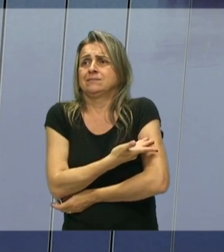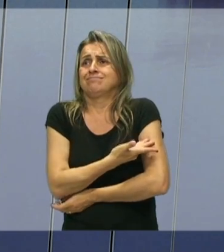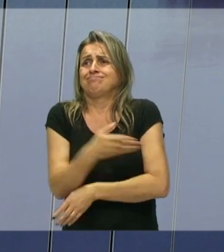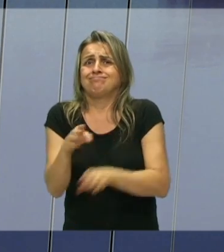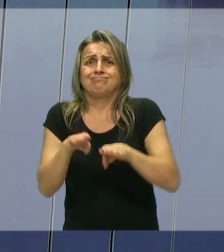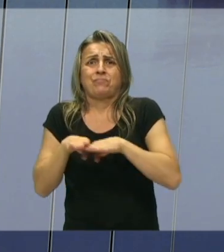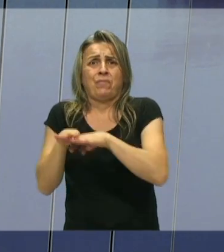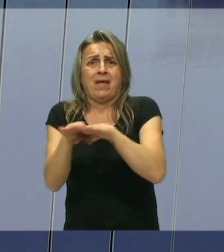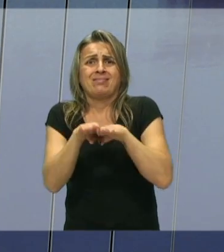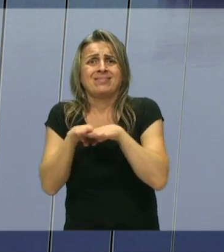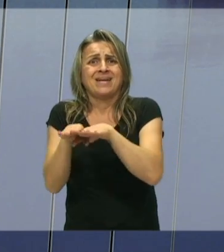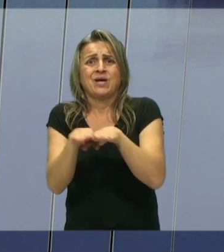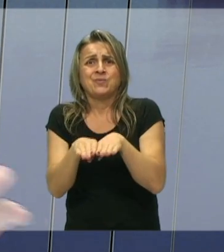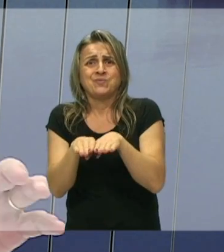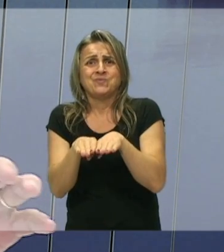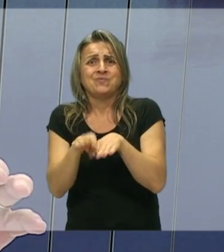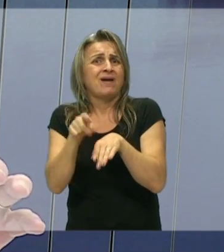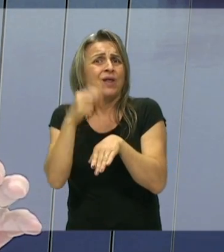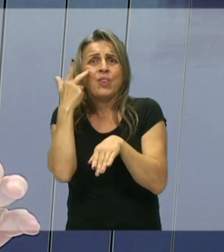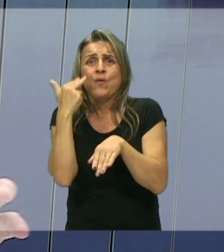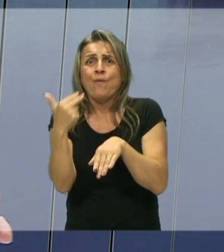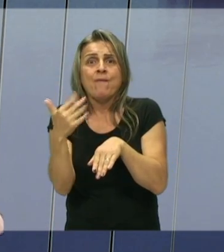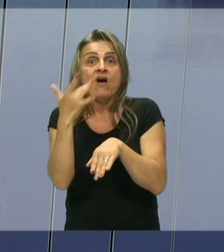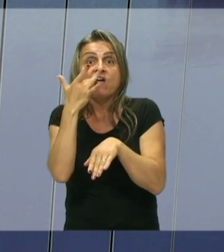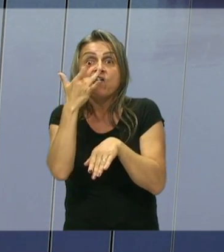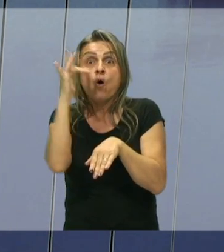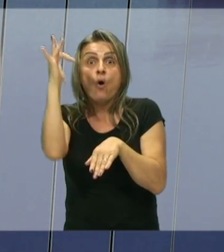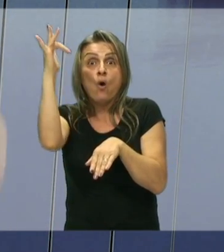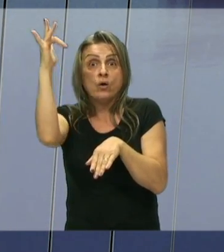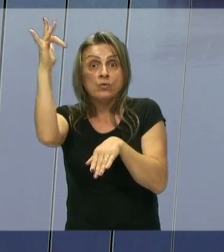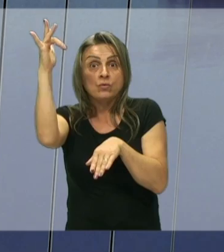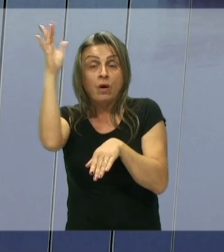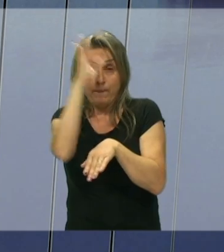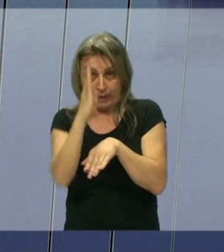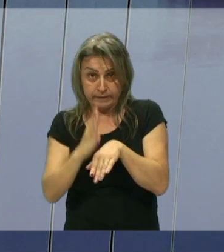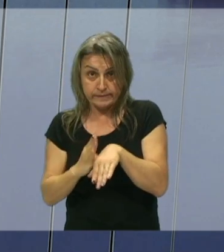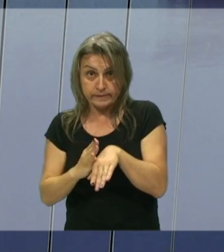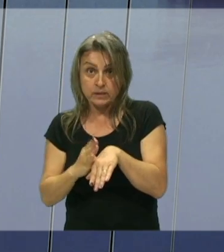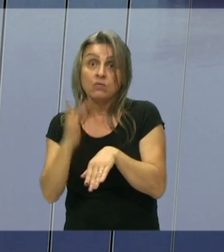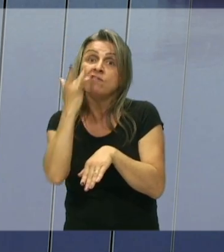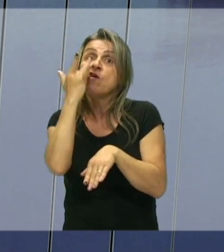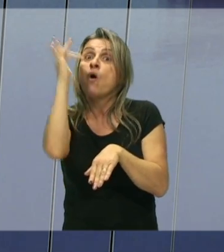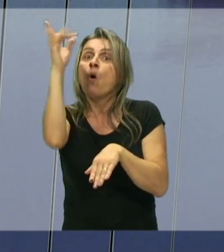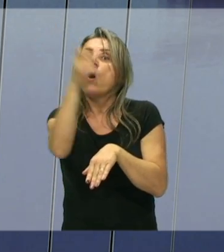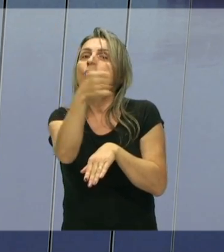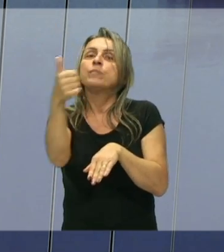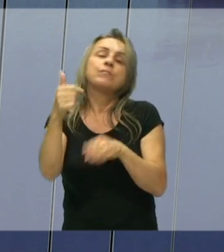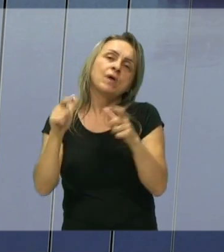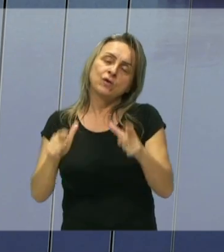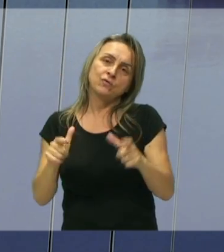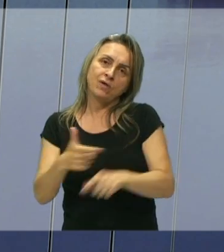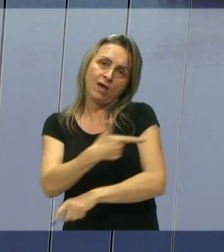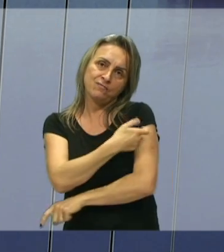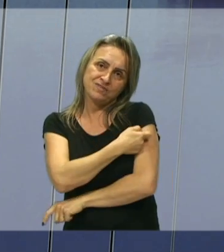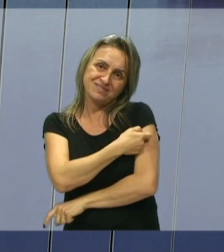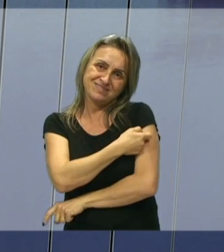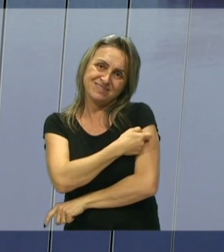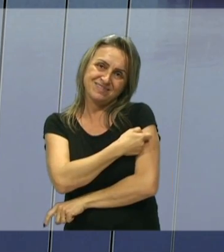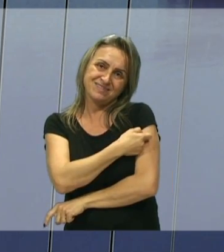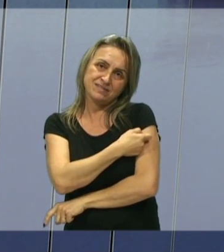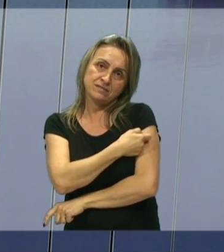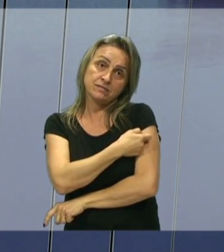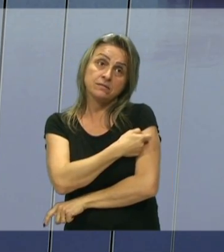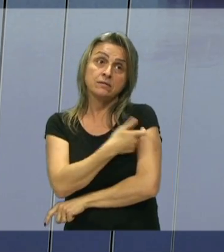O Brasil era padrão ouro de vacina. Não é à toa que veio a Pfizer tentar vender vacina aqui no Brasil, porque ela sabia que se ela